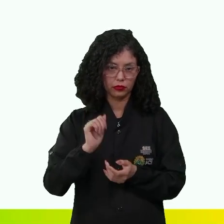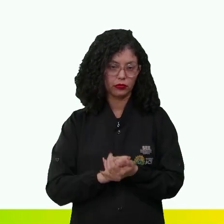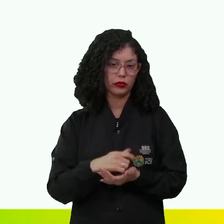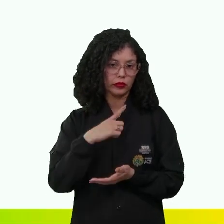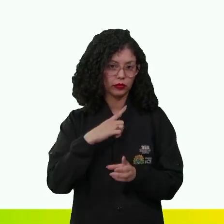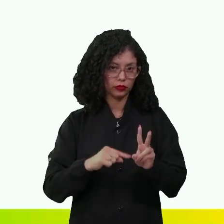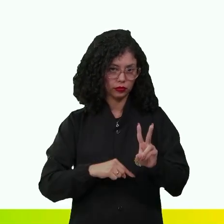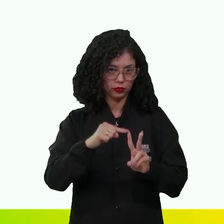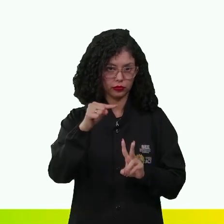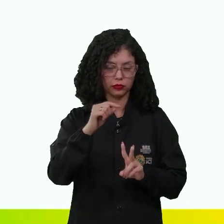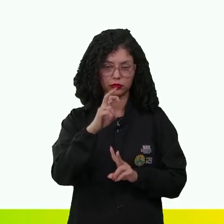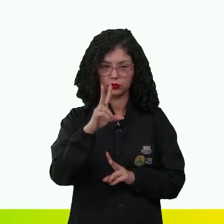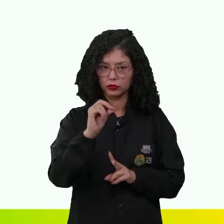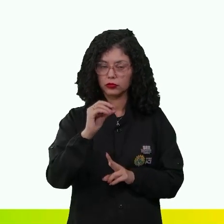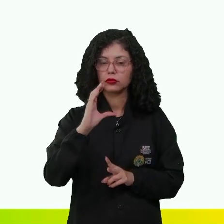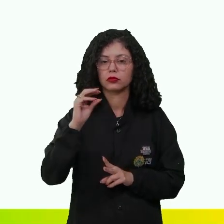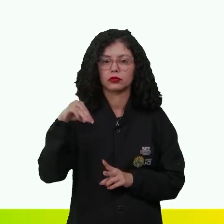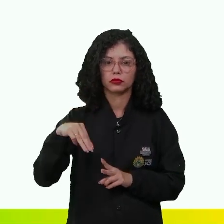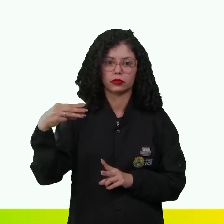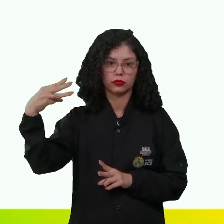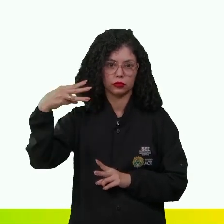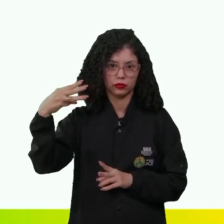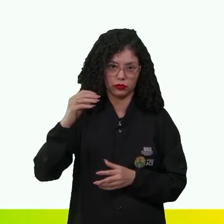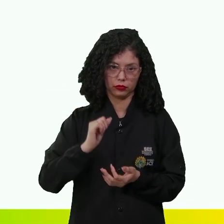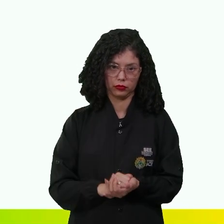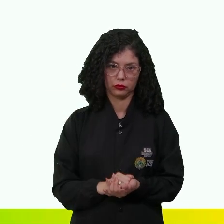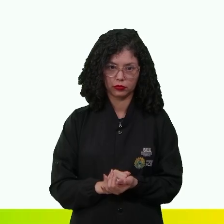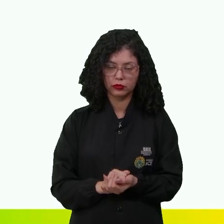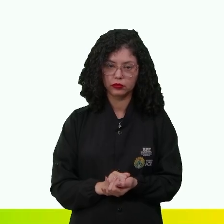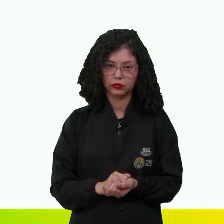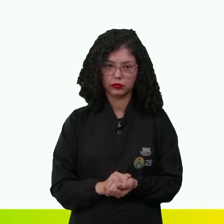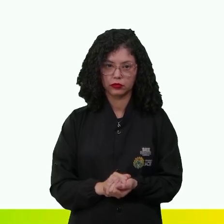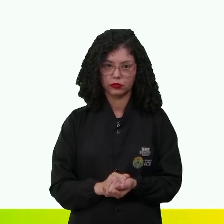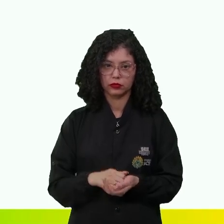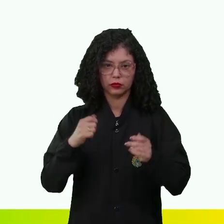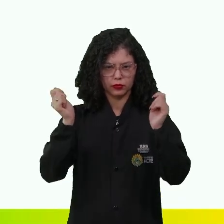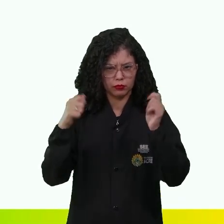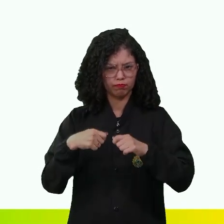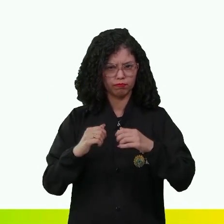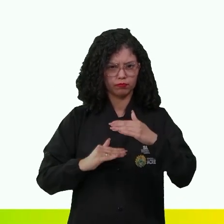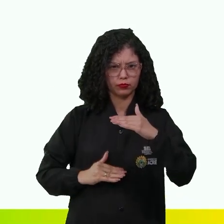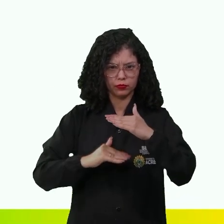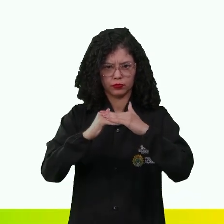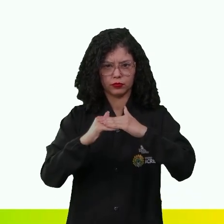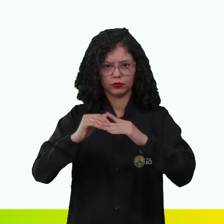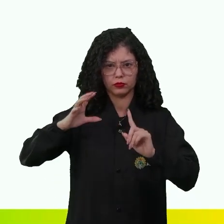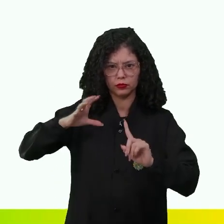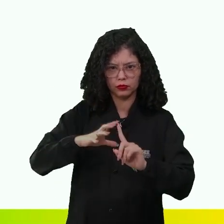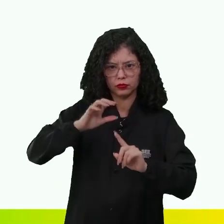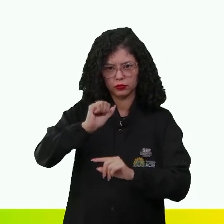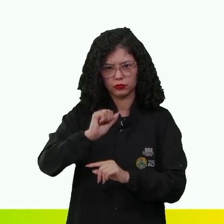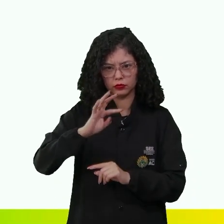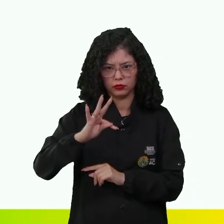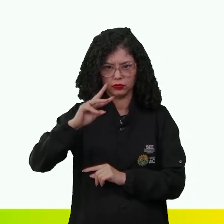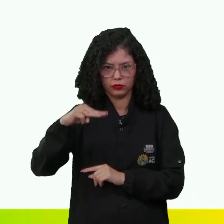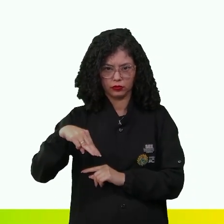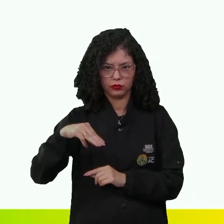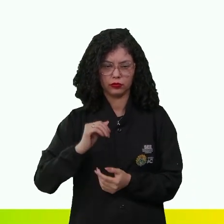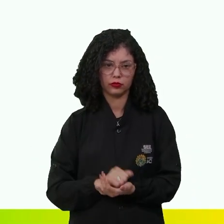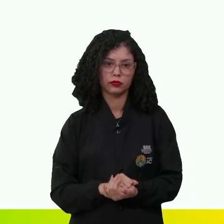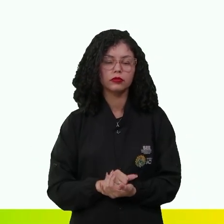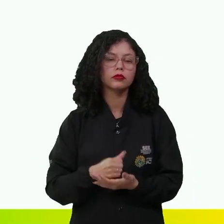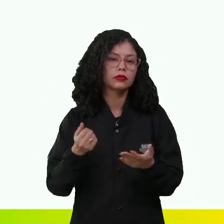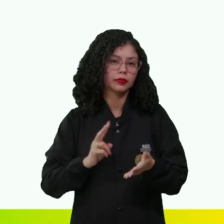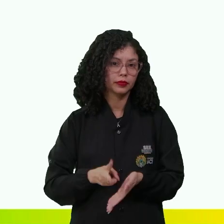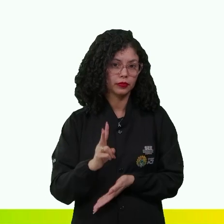K ocupava um volume de 50 centímetros cúbicos e possuía uma pressão de 4 atm.